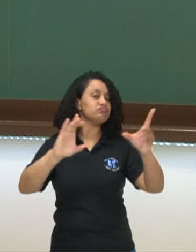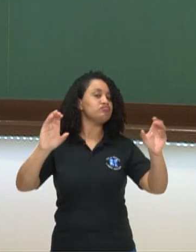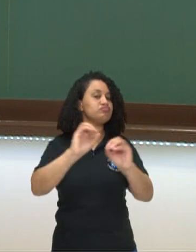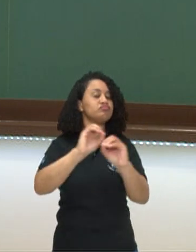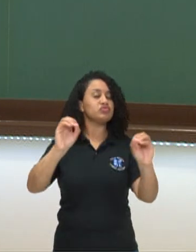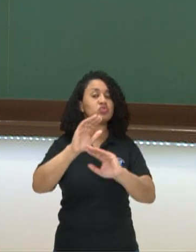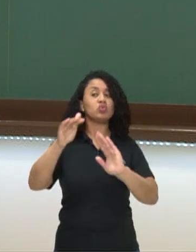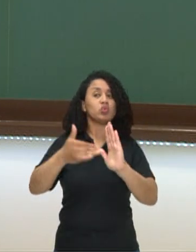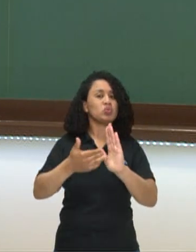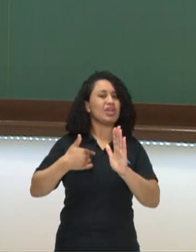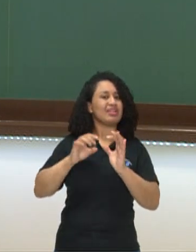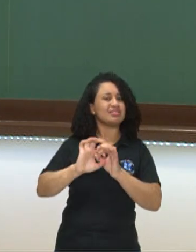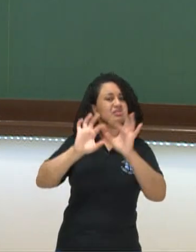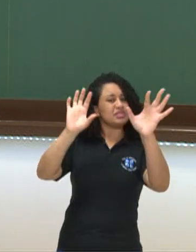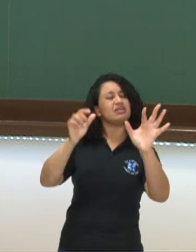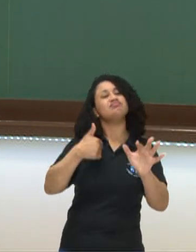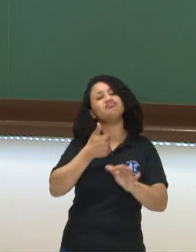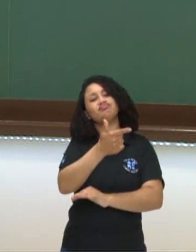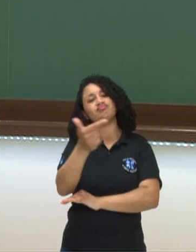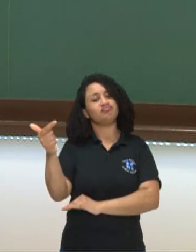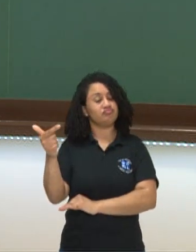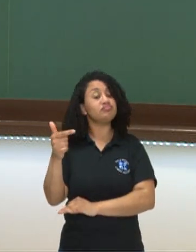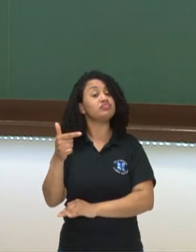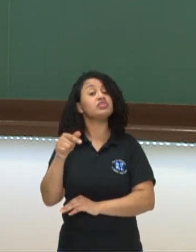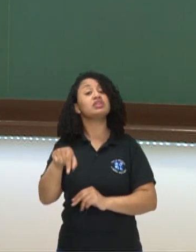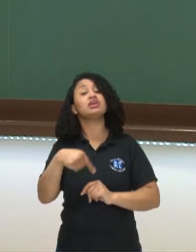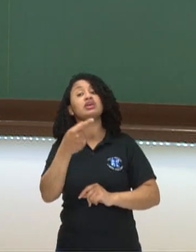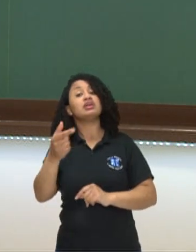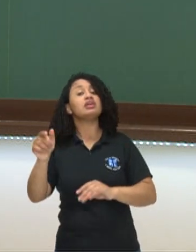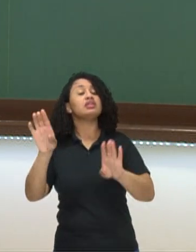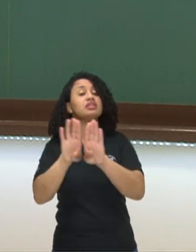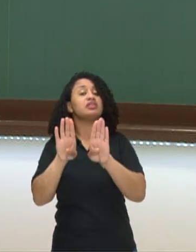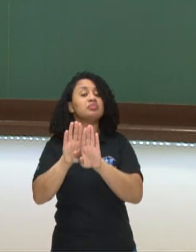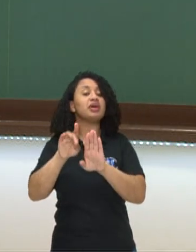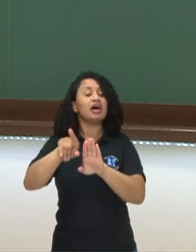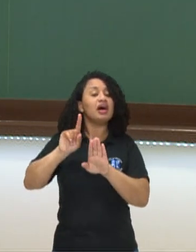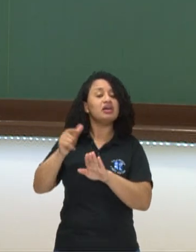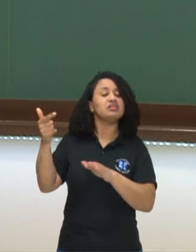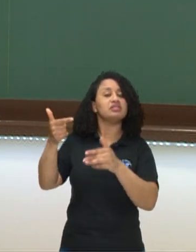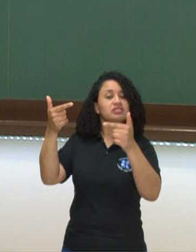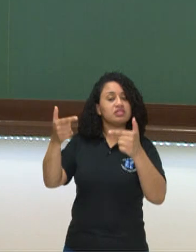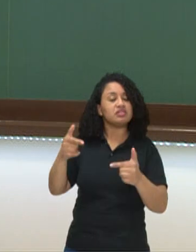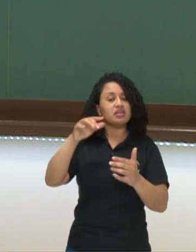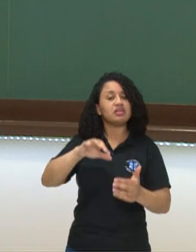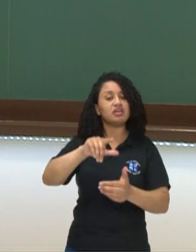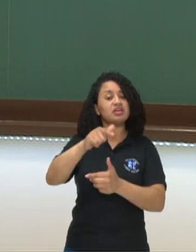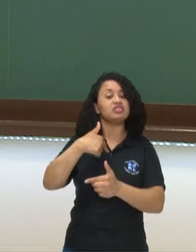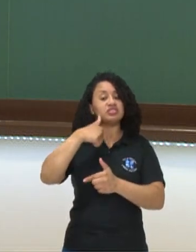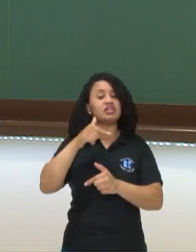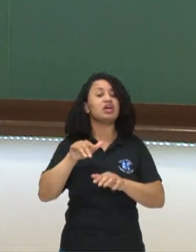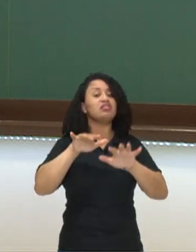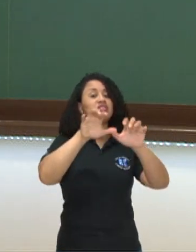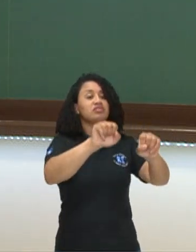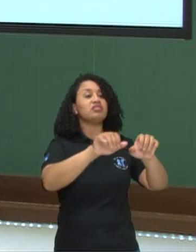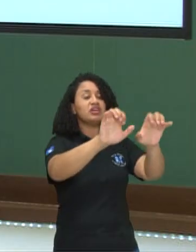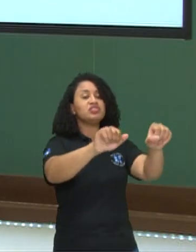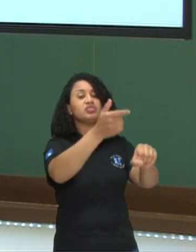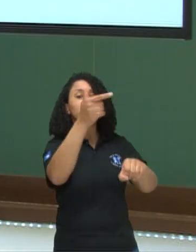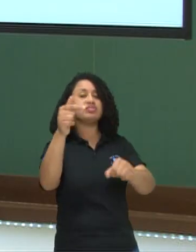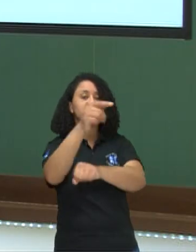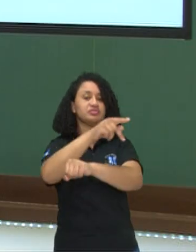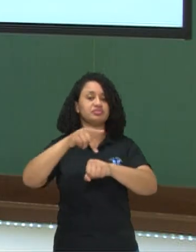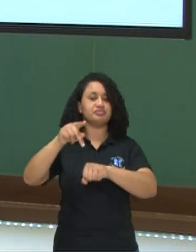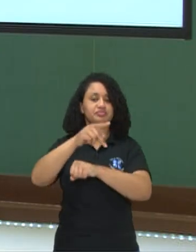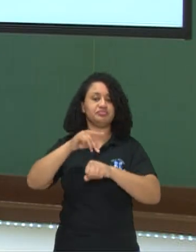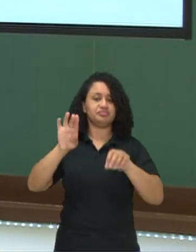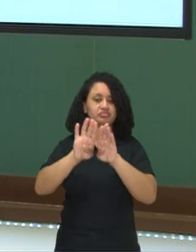de liberdades. Primeiro ponto. E outra, antes mesmo da Segunda Guerra Mundial, já estava invadindo outros países. Então,